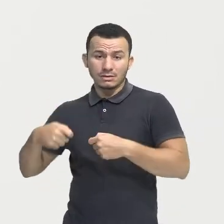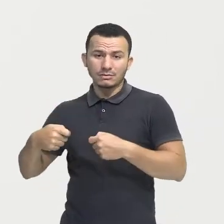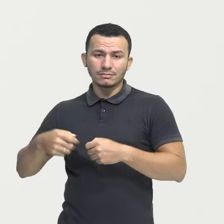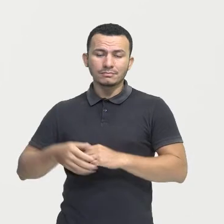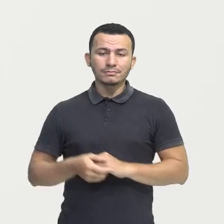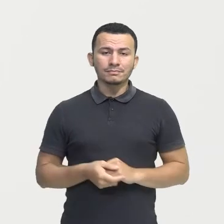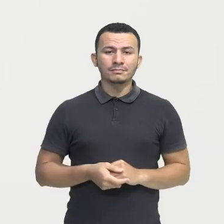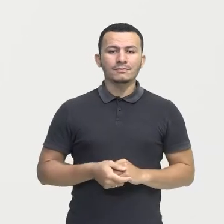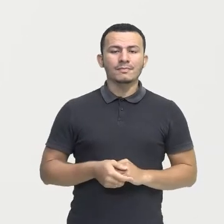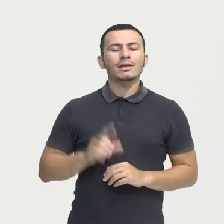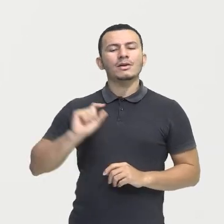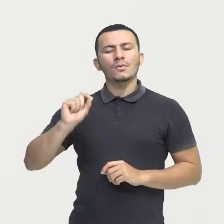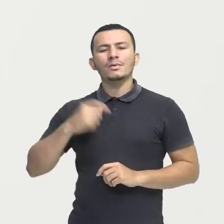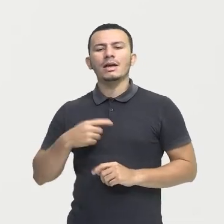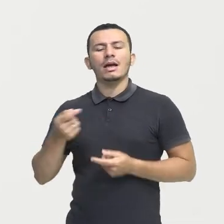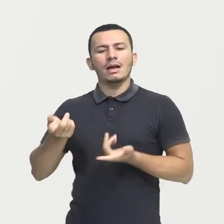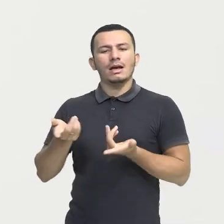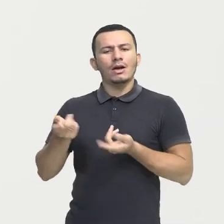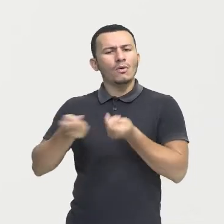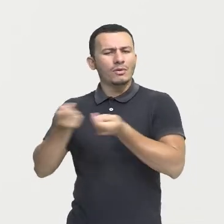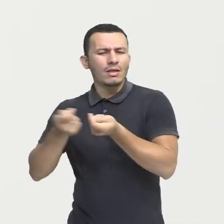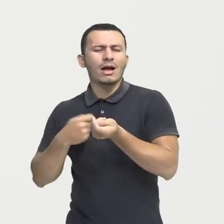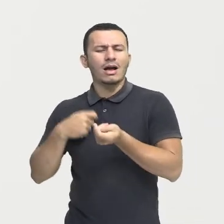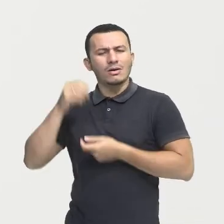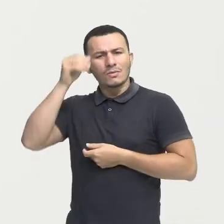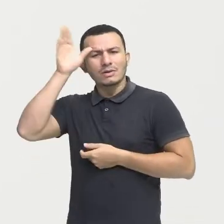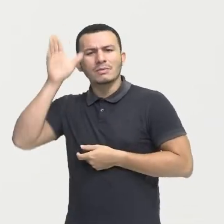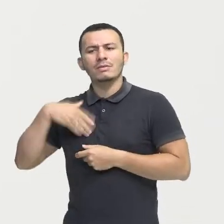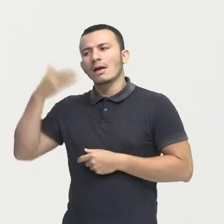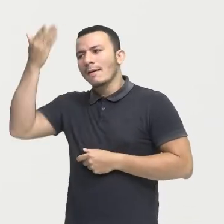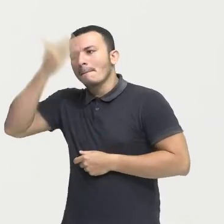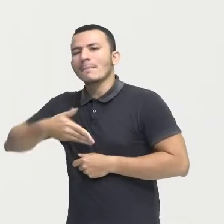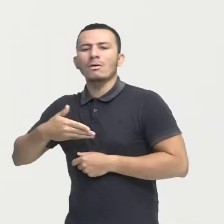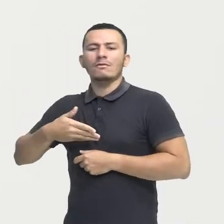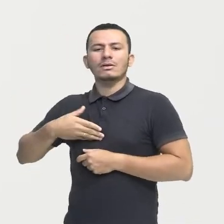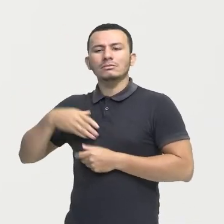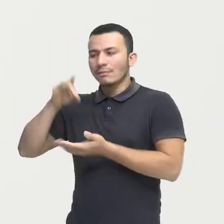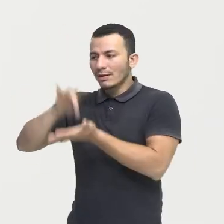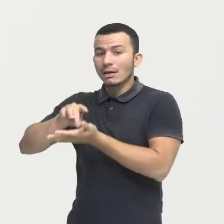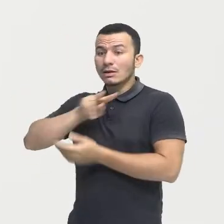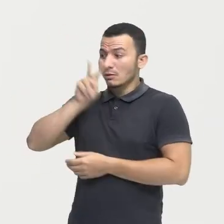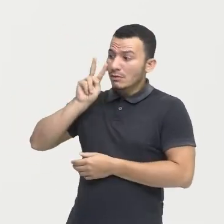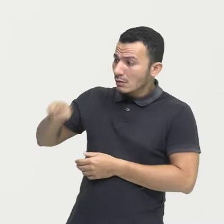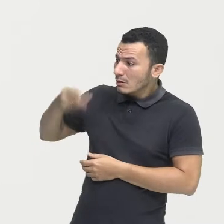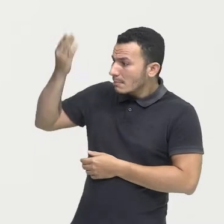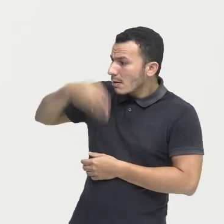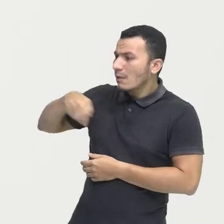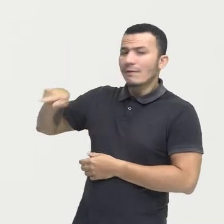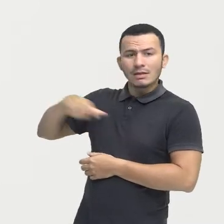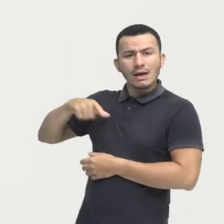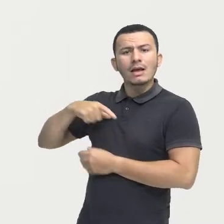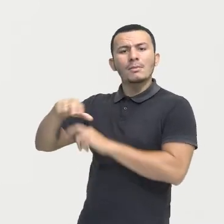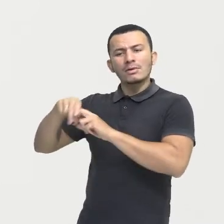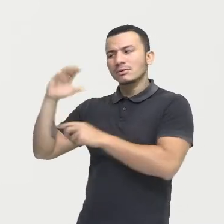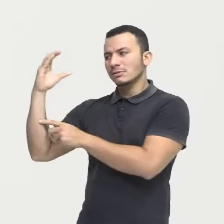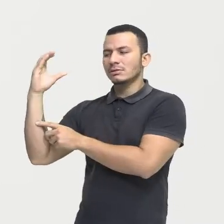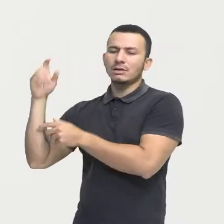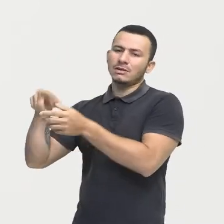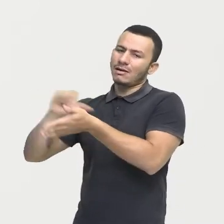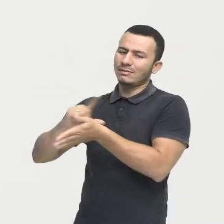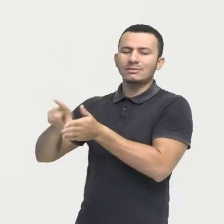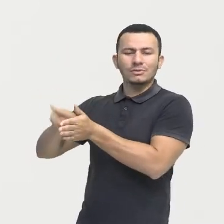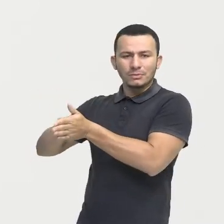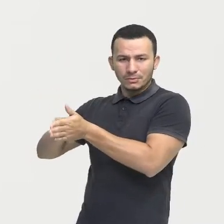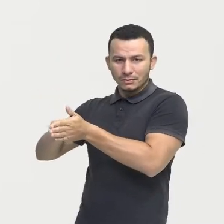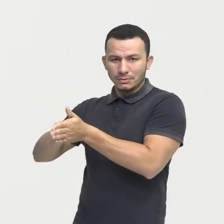isso? Que é o controle do conhecimento. Que é provar que aquilo é verdadeiro. Agora, esse provar